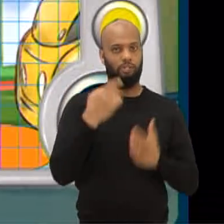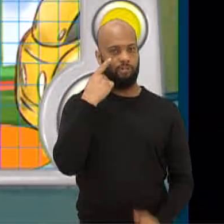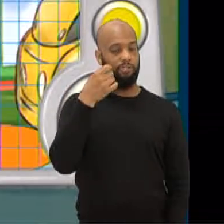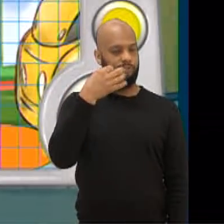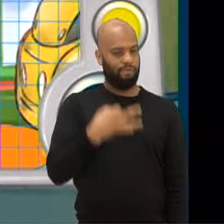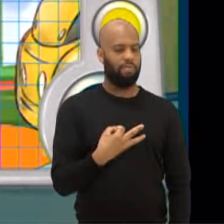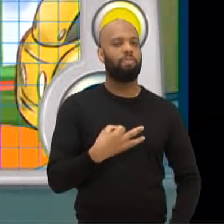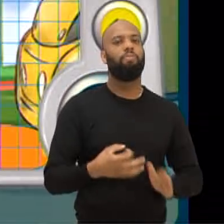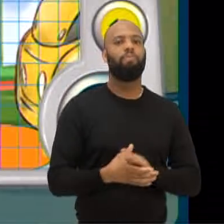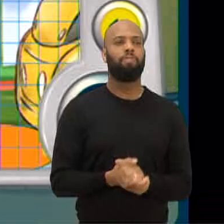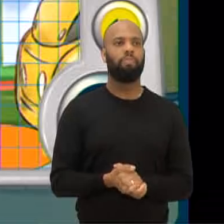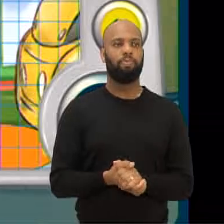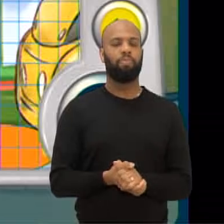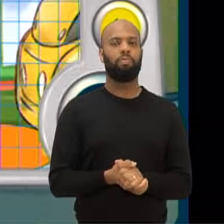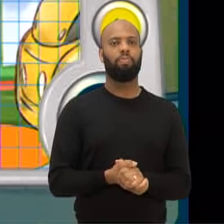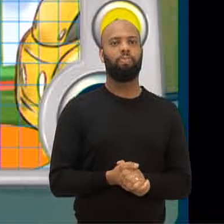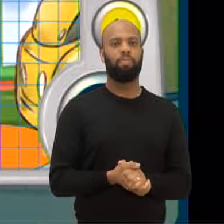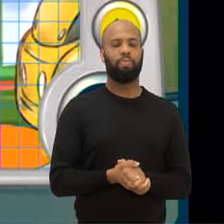isso mesmo?